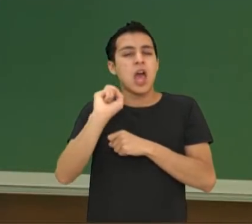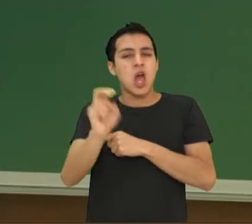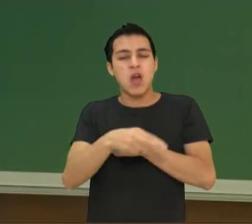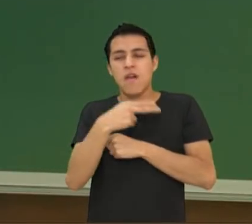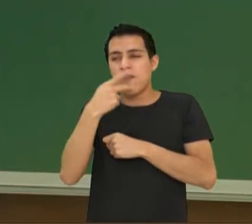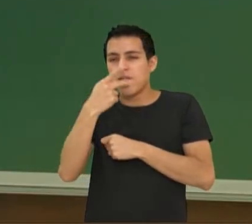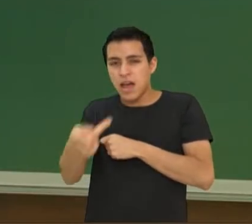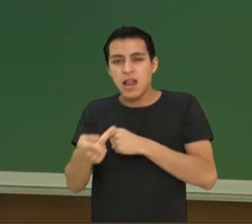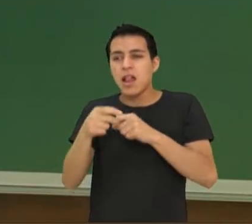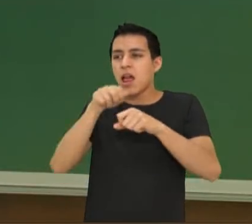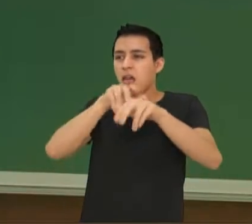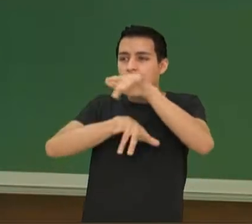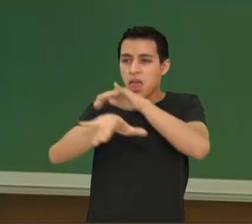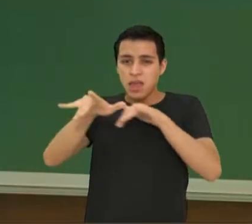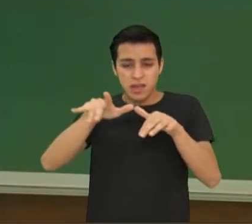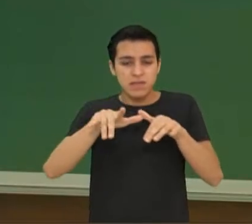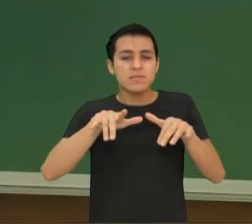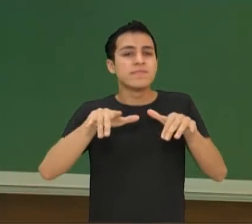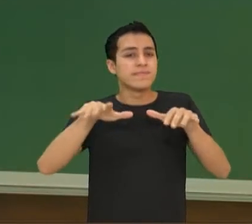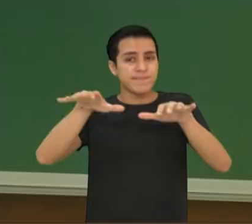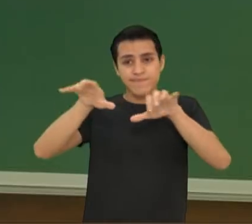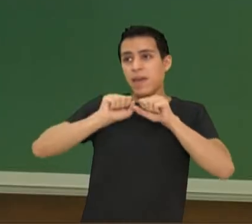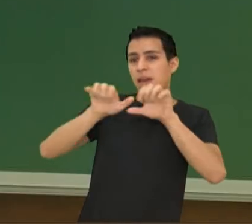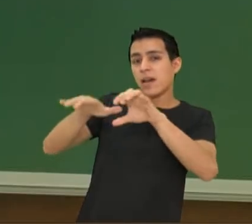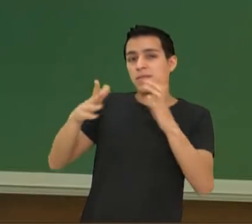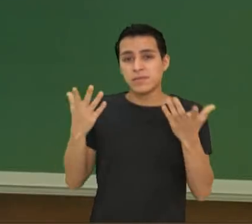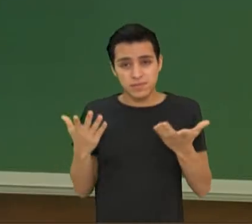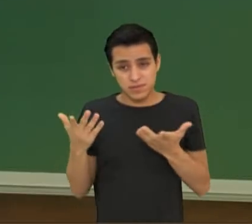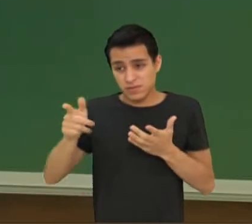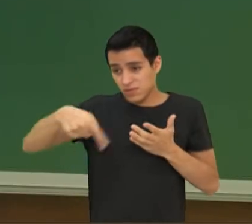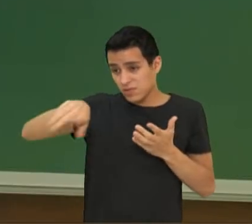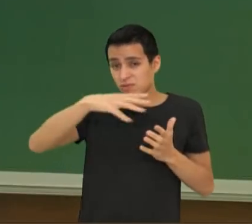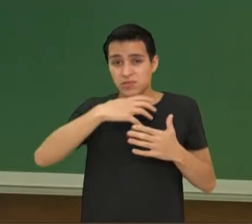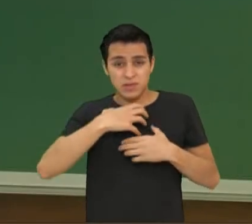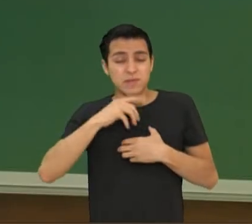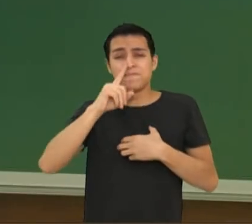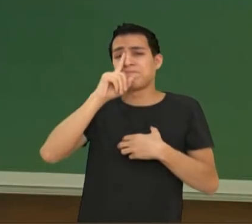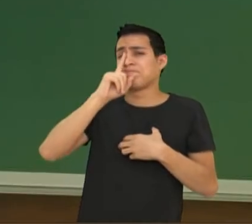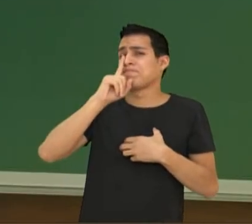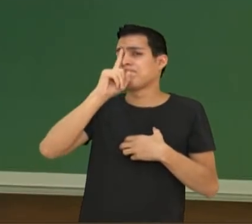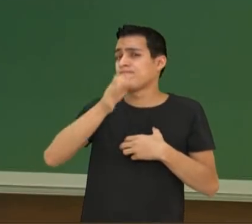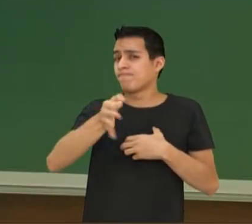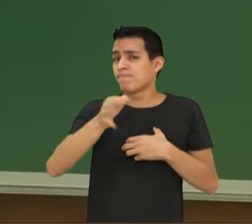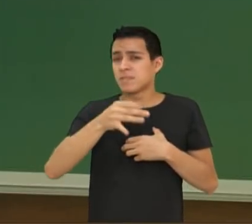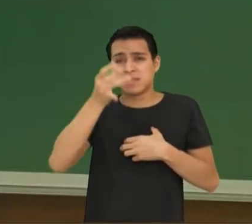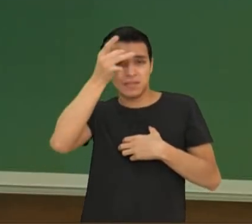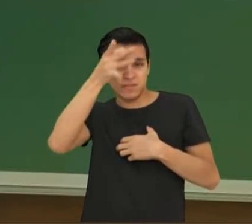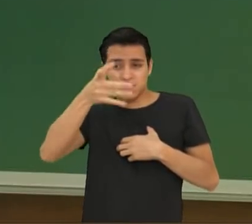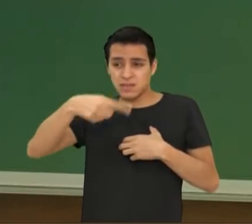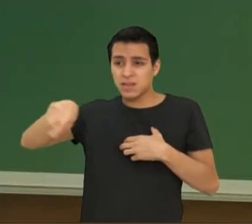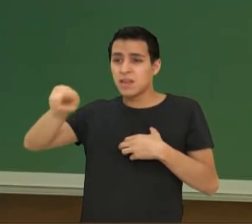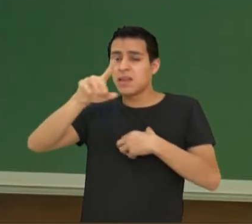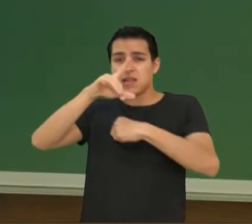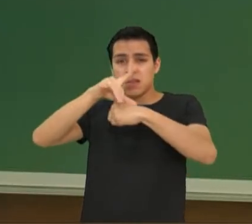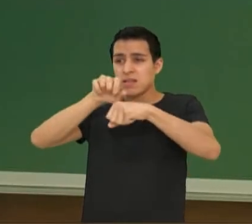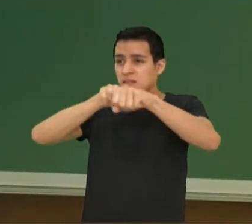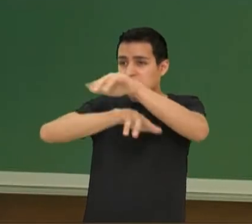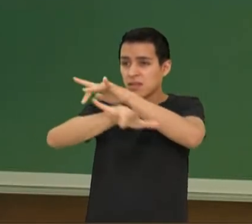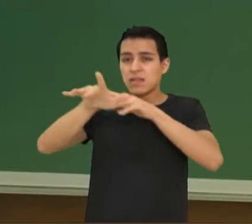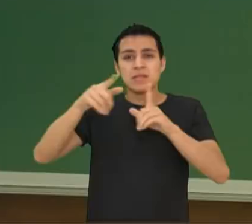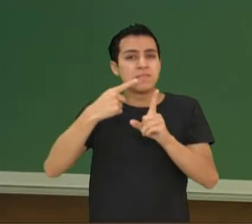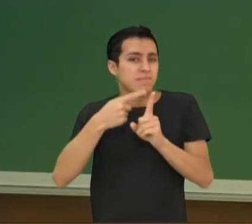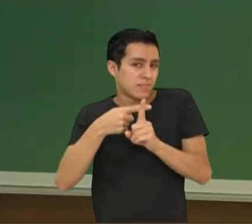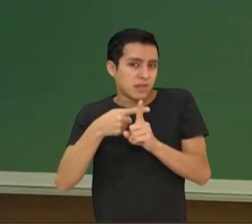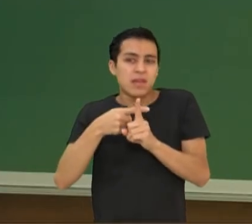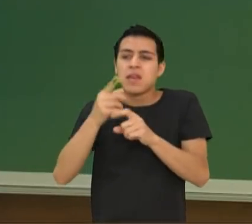falar. Então, o meio de transmissão dela é muito perigoso, né? É muito fácil a doença se espalhar, porém é uma